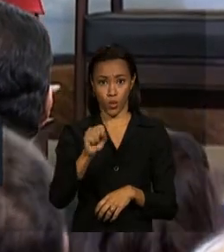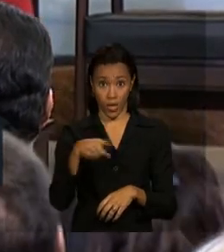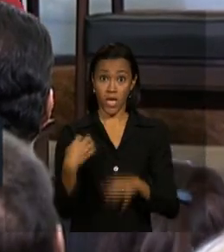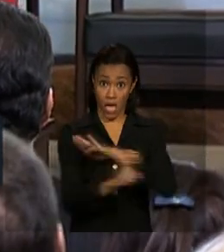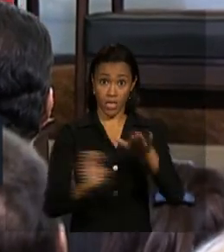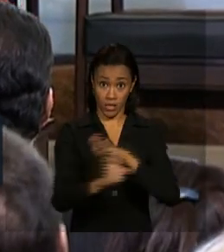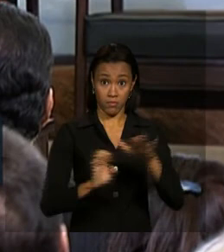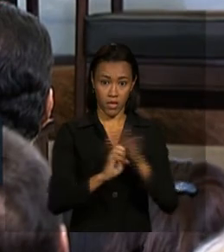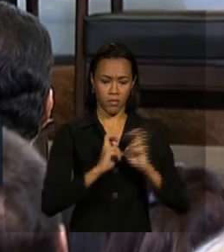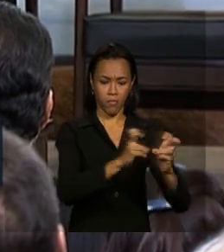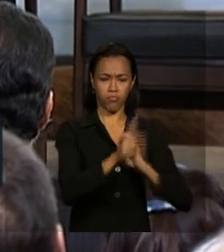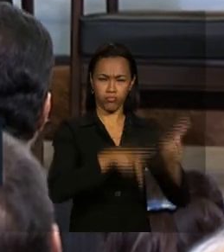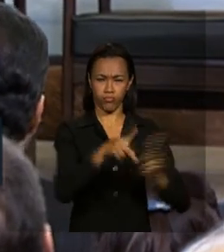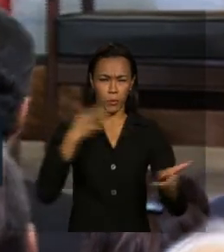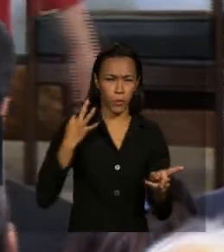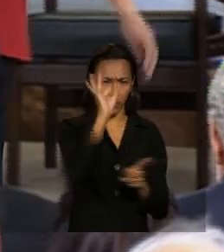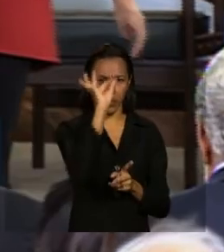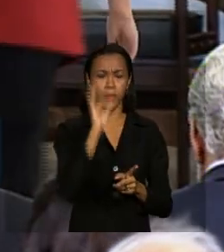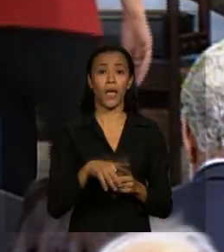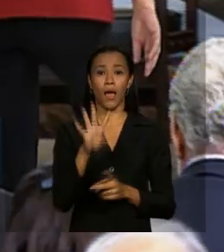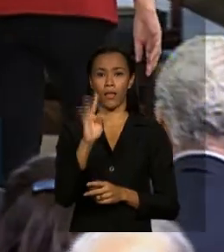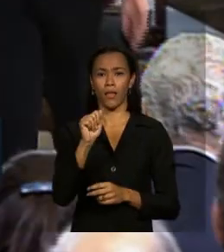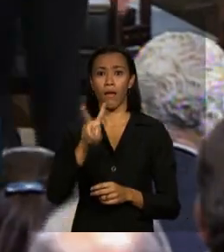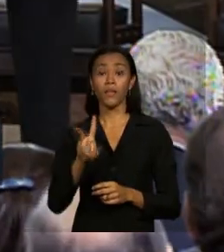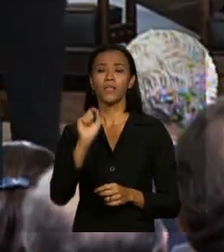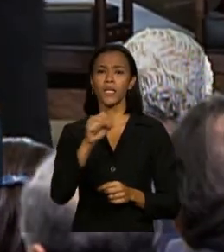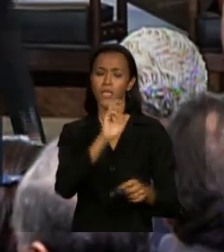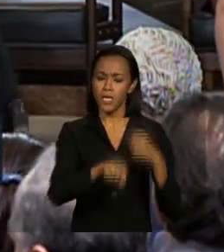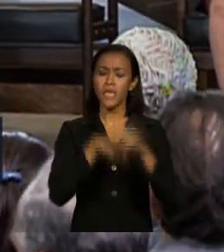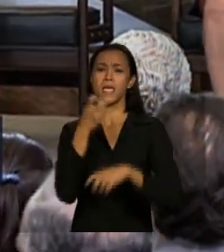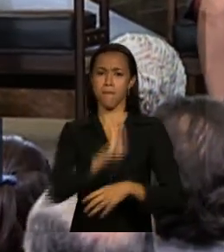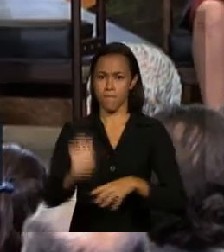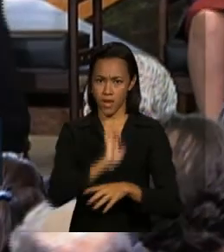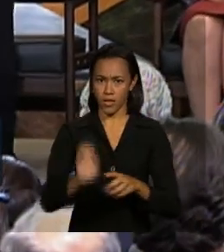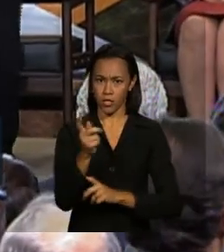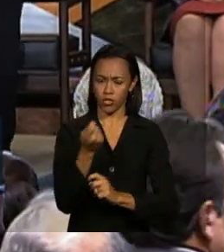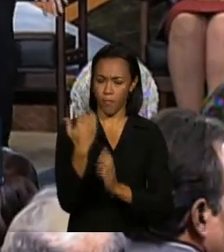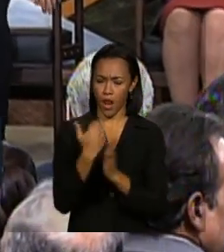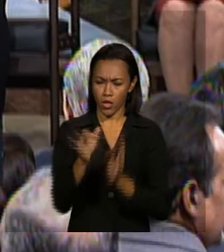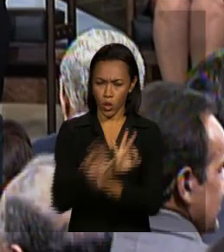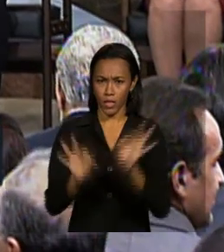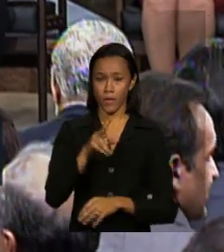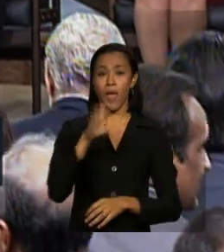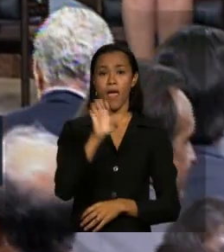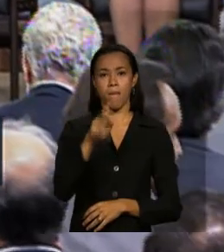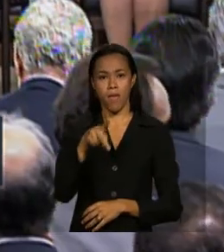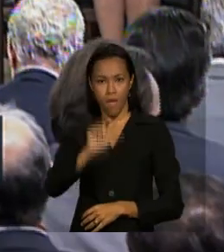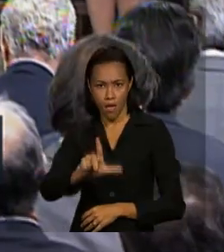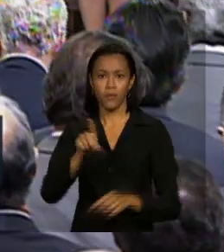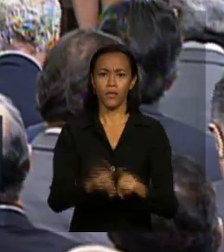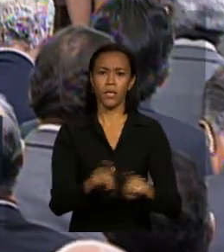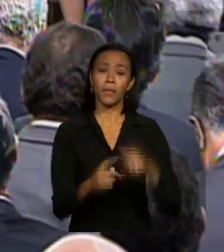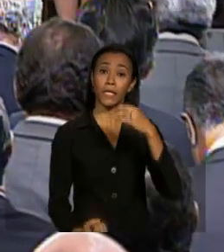empresa de transporte Ferroviário de alta velocidade tav a empresa de planejamento e logística epp Vl E